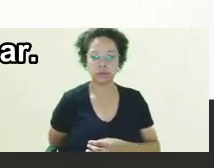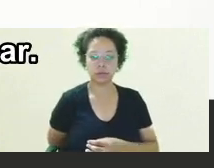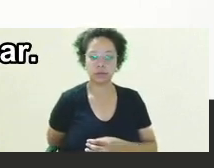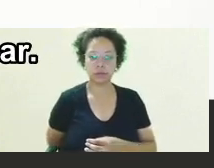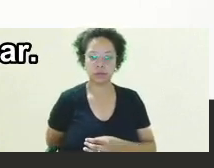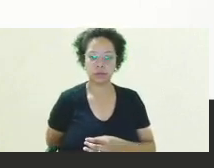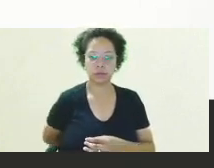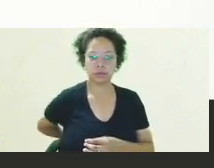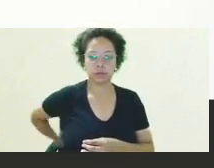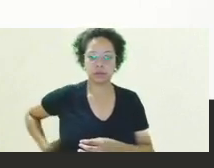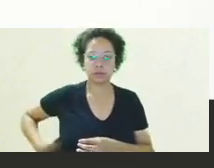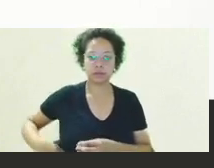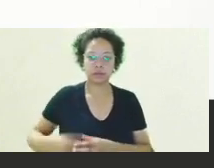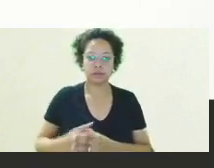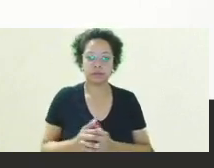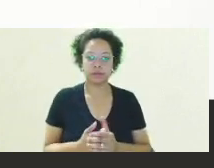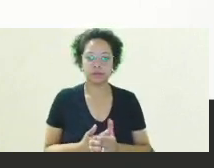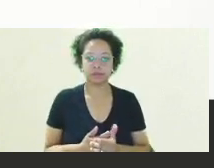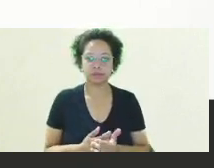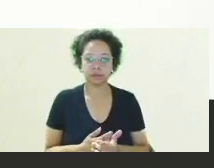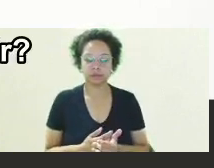acompanhar. Foi? Obrigada.